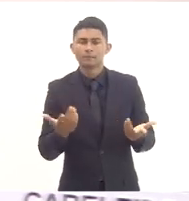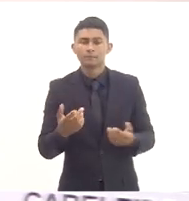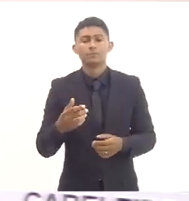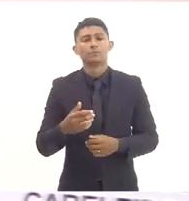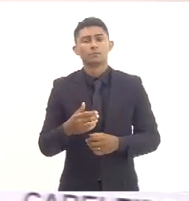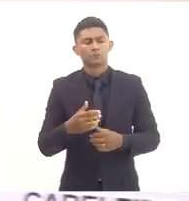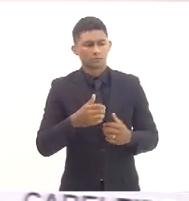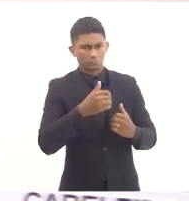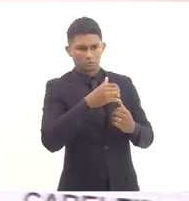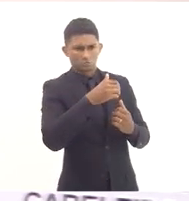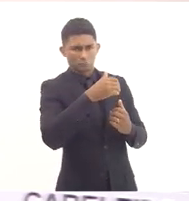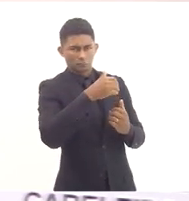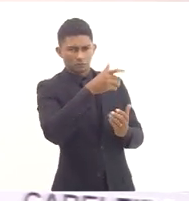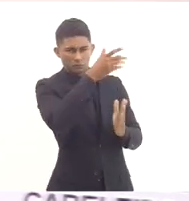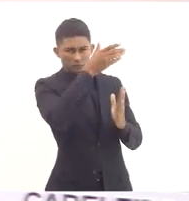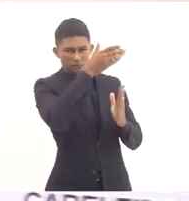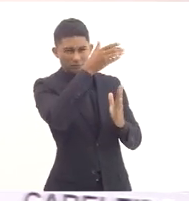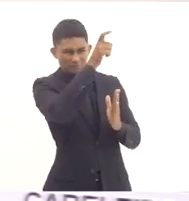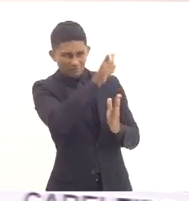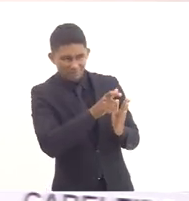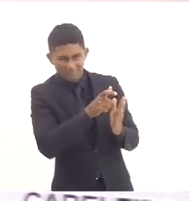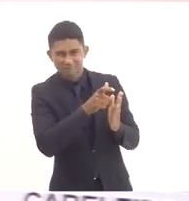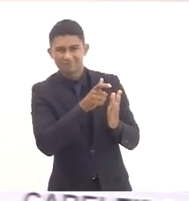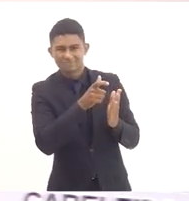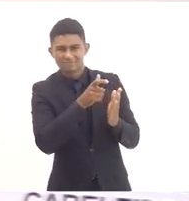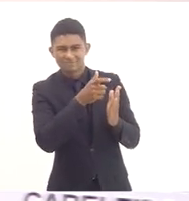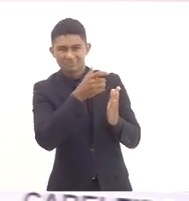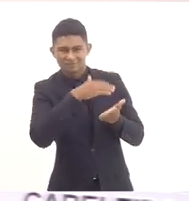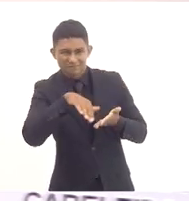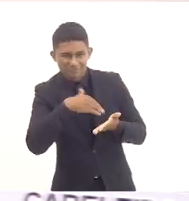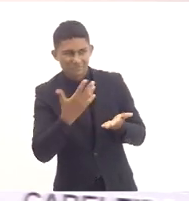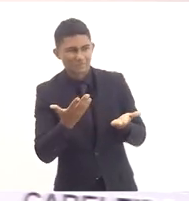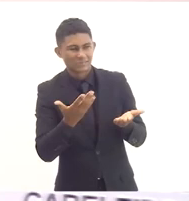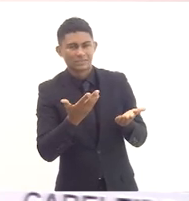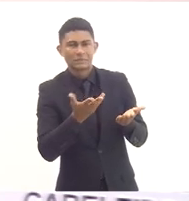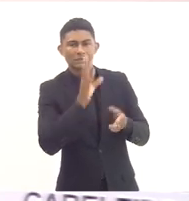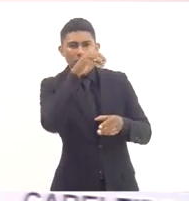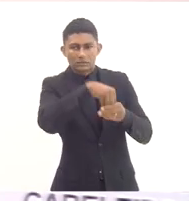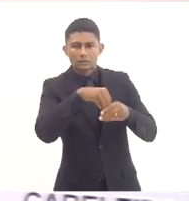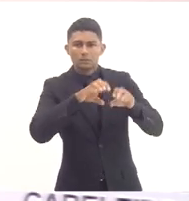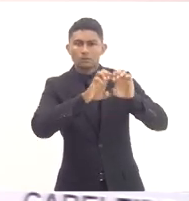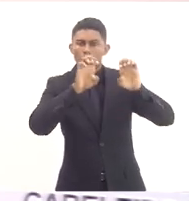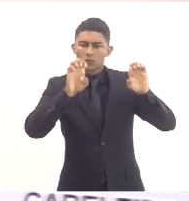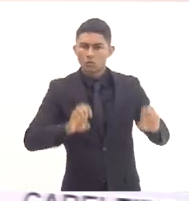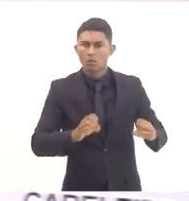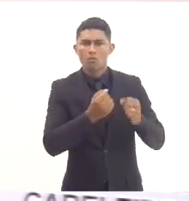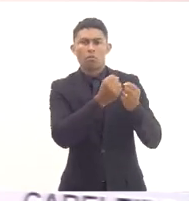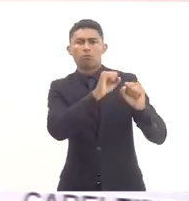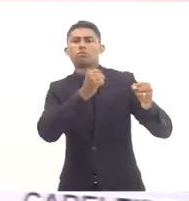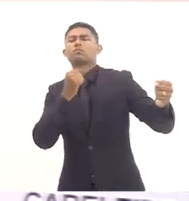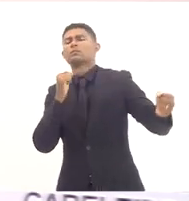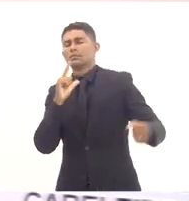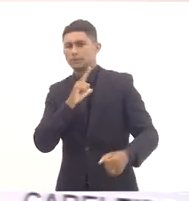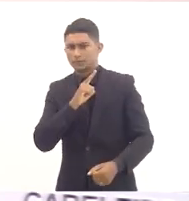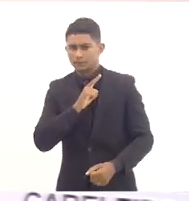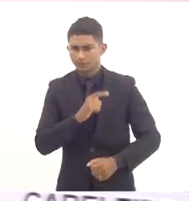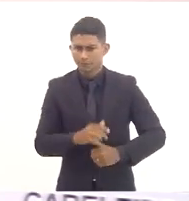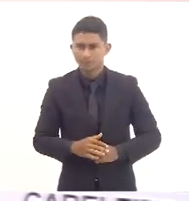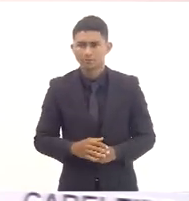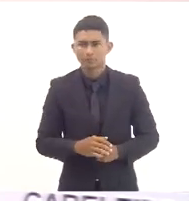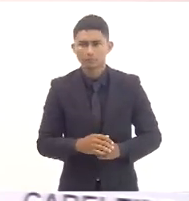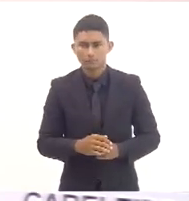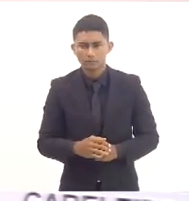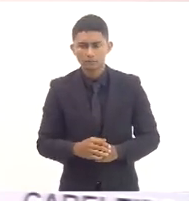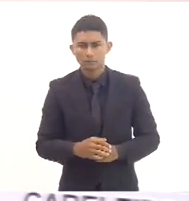estado dentro de uma de uma estrutura muito grande muito complexa